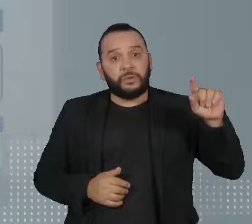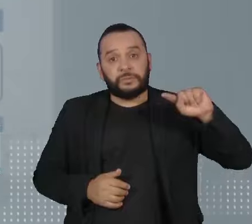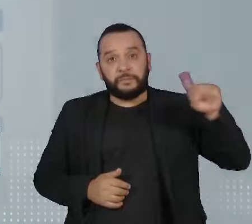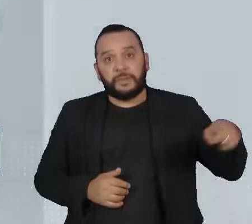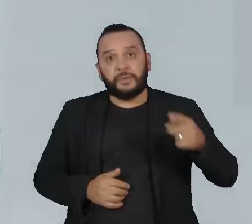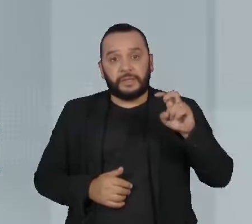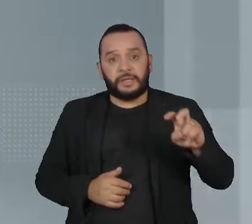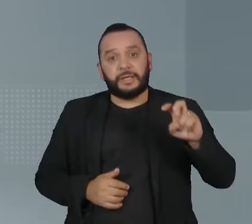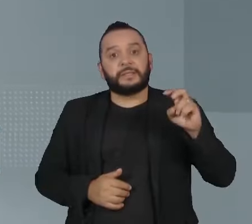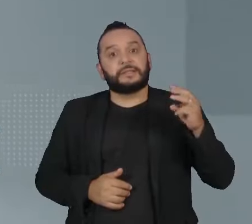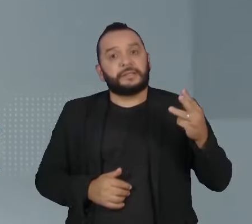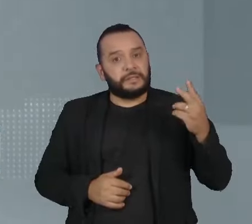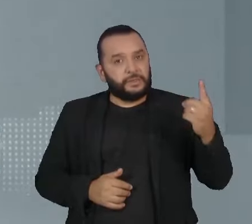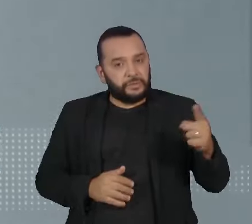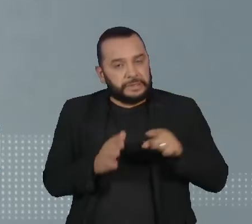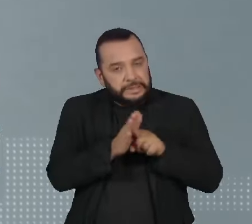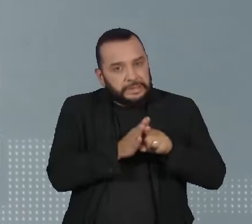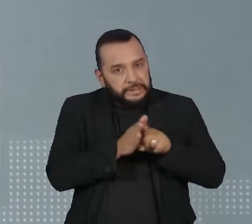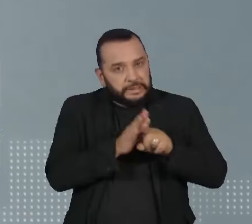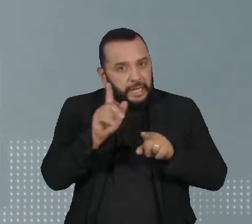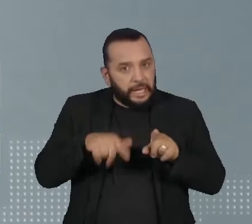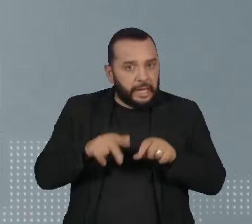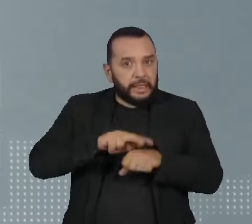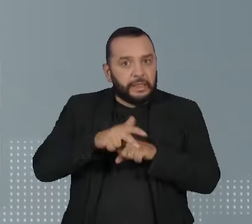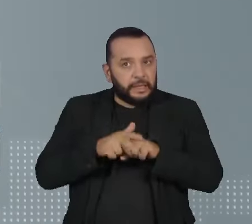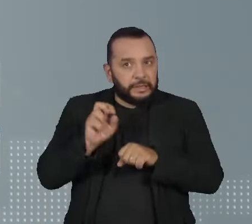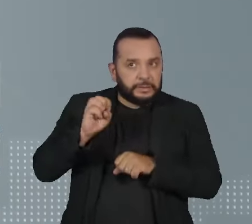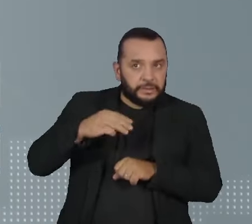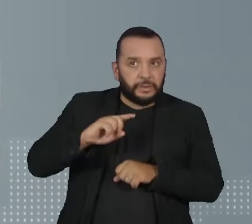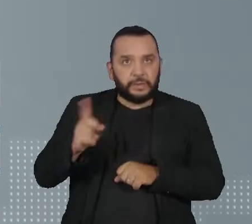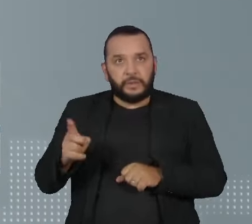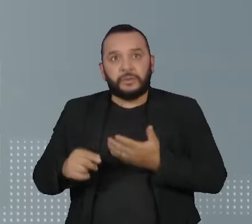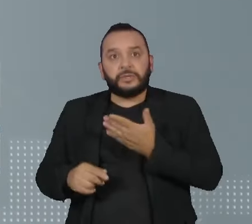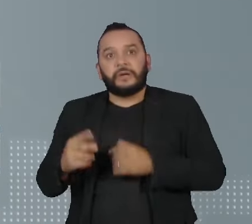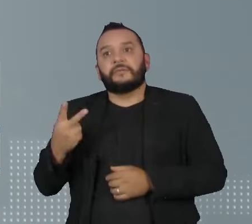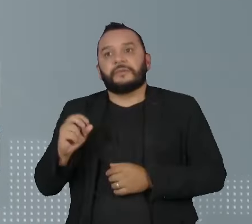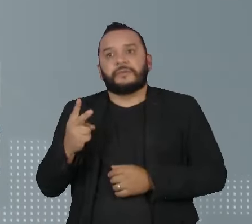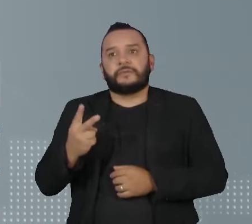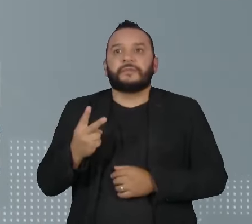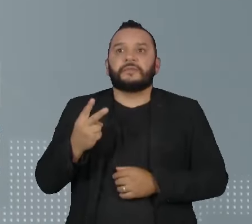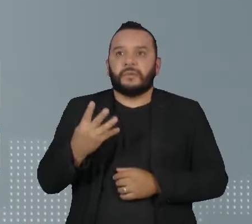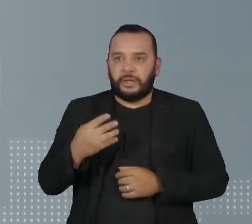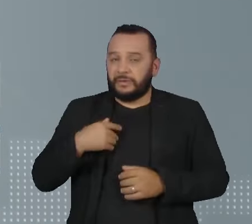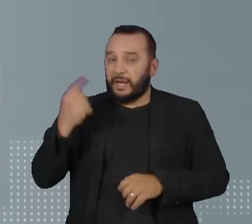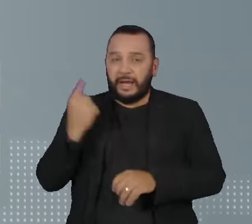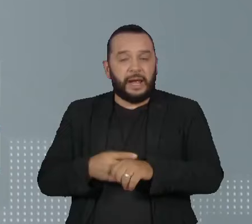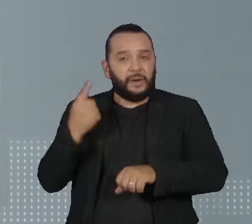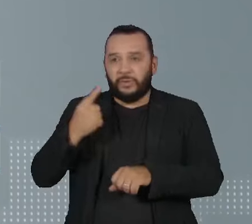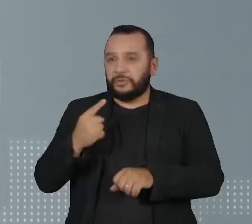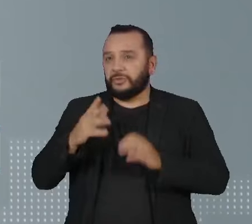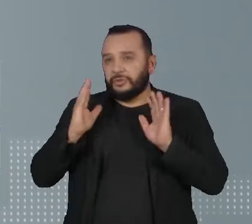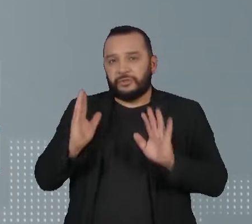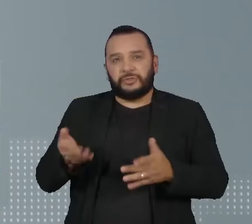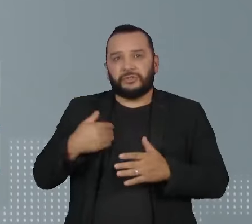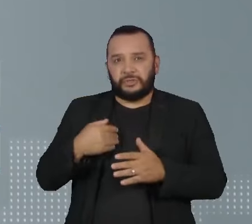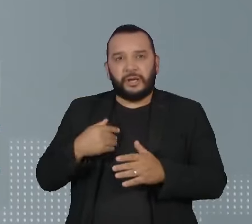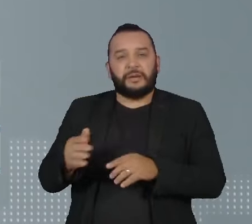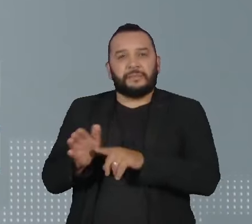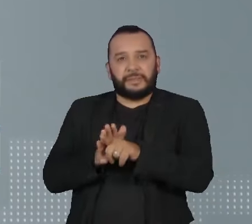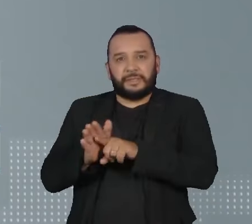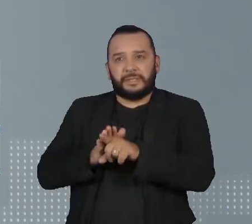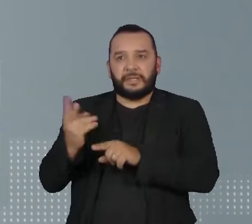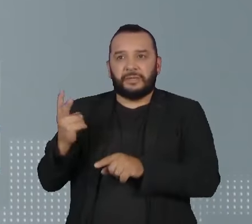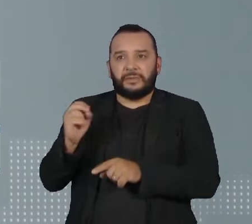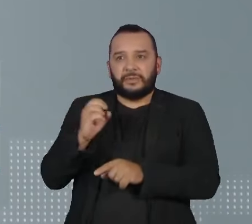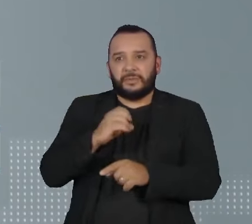investigação o número de mortes em 2024 já é o terceiro maior registrado desde o início da série história em 2000 o